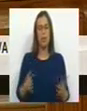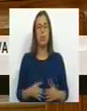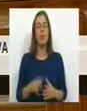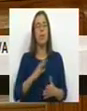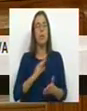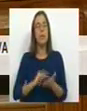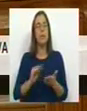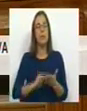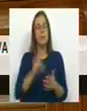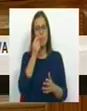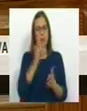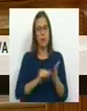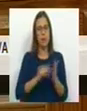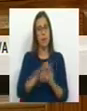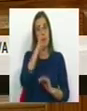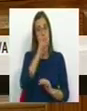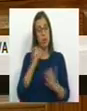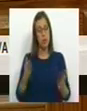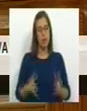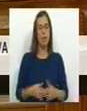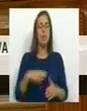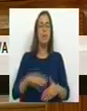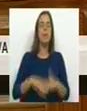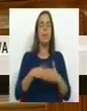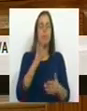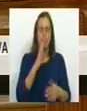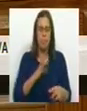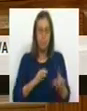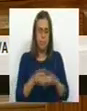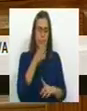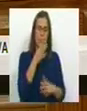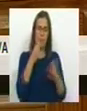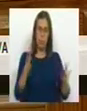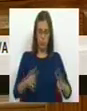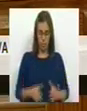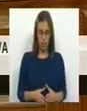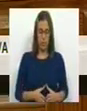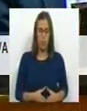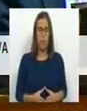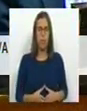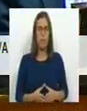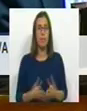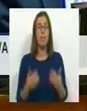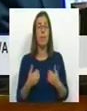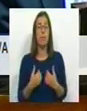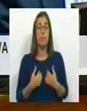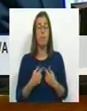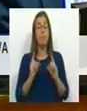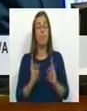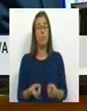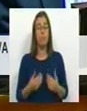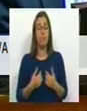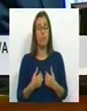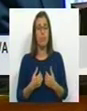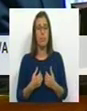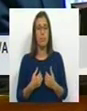Senhoras Secretárias e o Sr. Secretário de Estado, cumprimento as senhoras e os senhores deputados. Eu começo